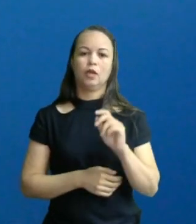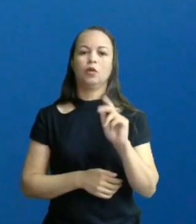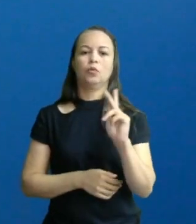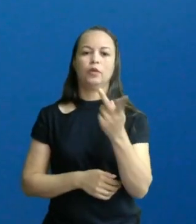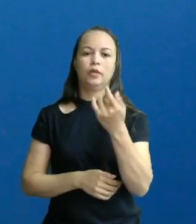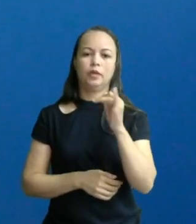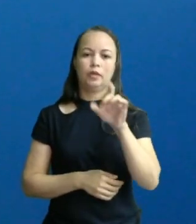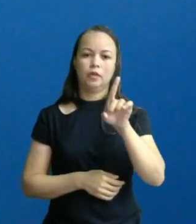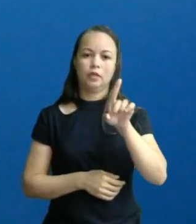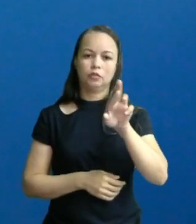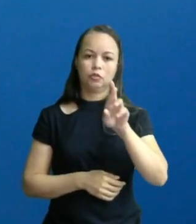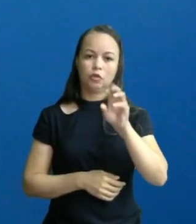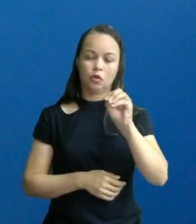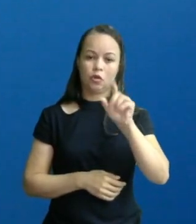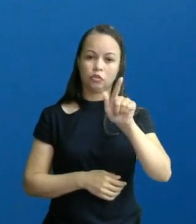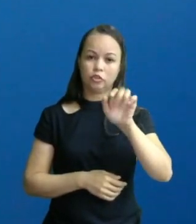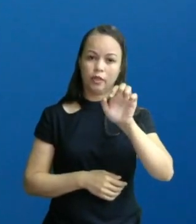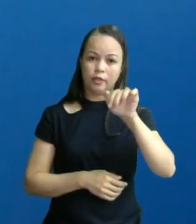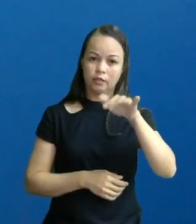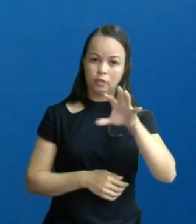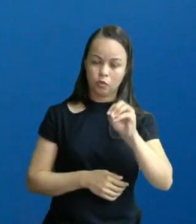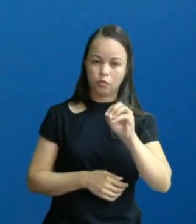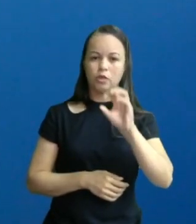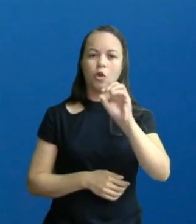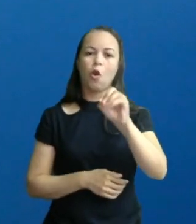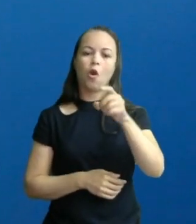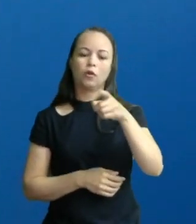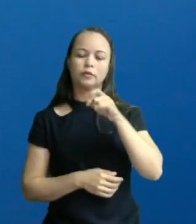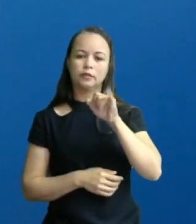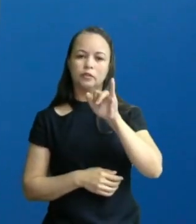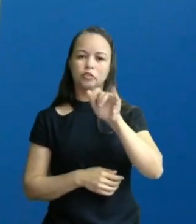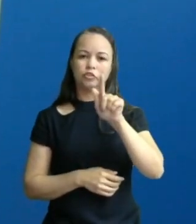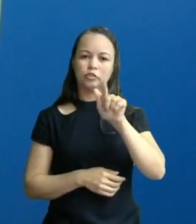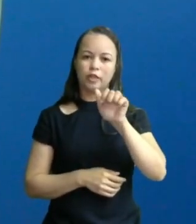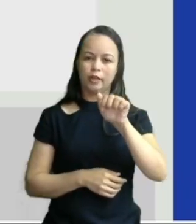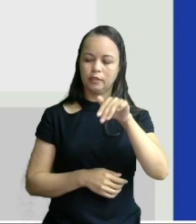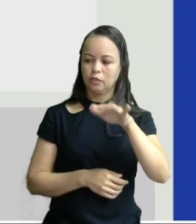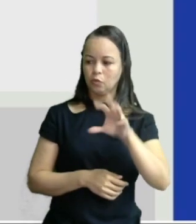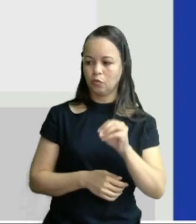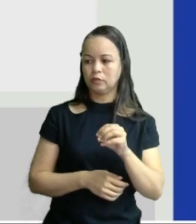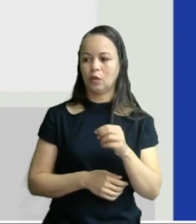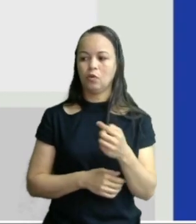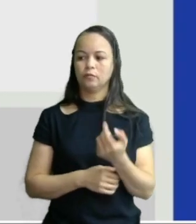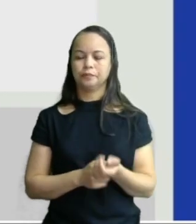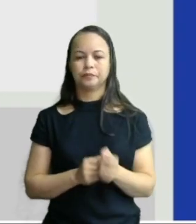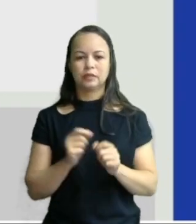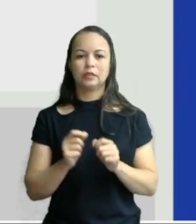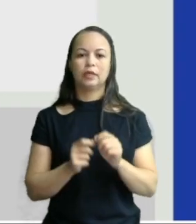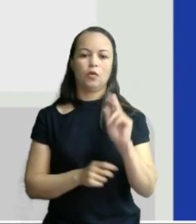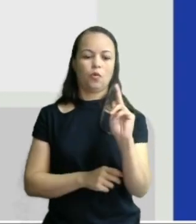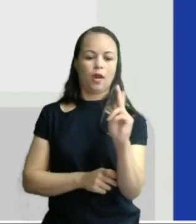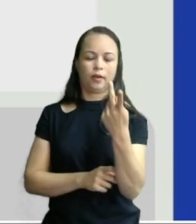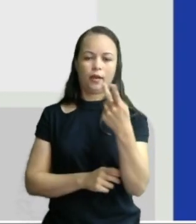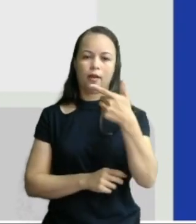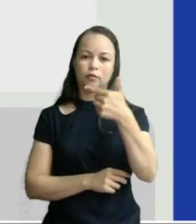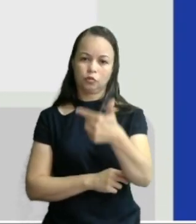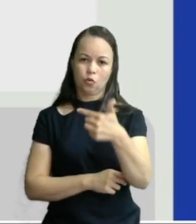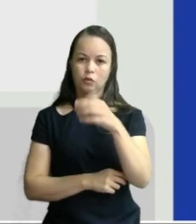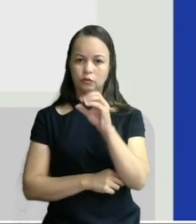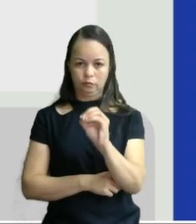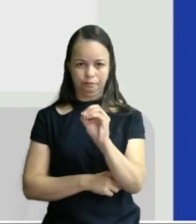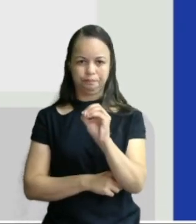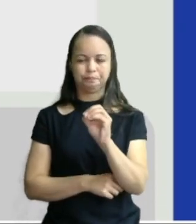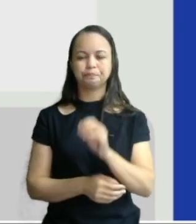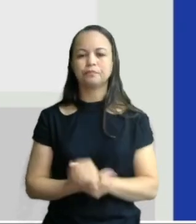né? E oxigênio. São 2 de hidrogênio e 1 de oxigênio, né? Que é o H, conhecido H2O. Oh,